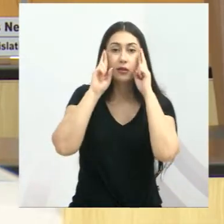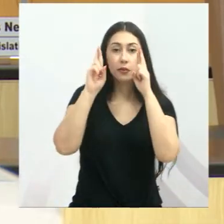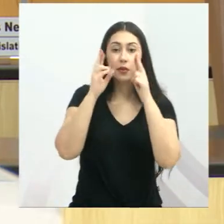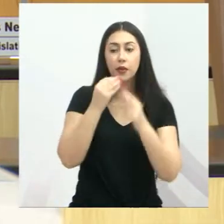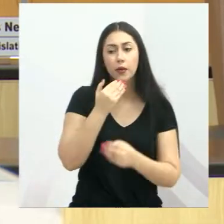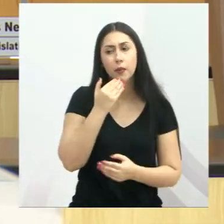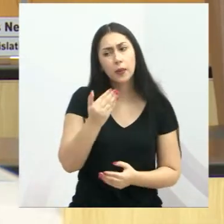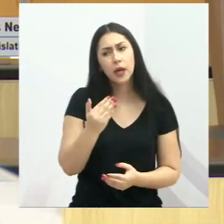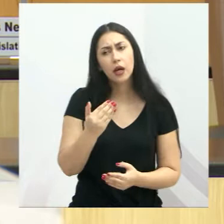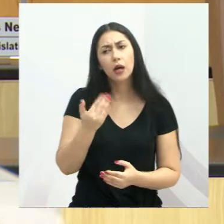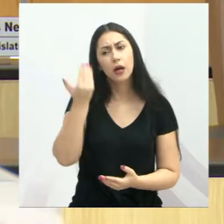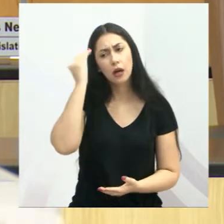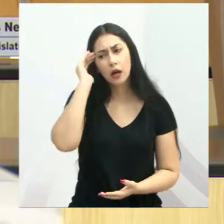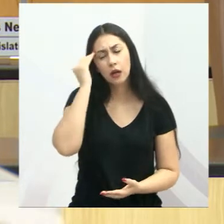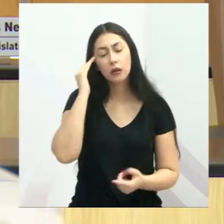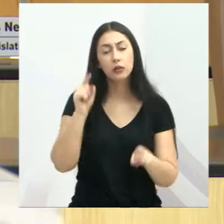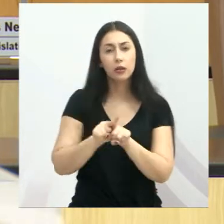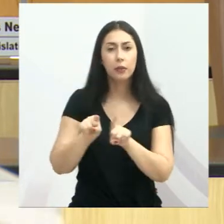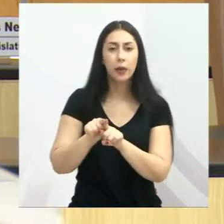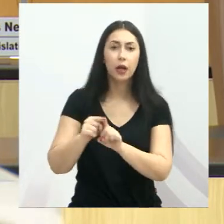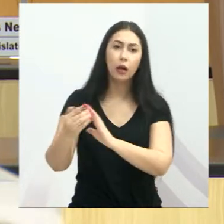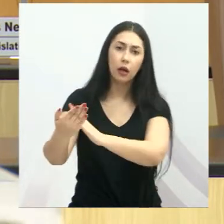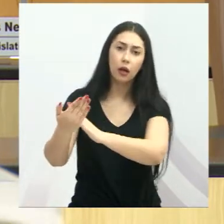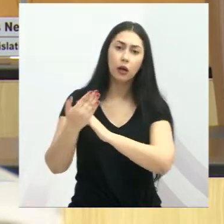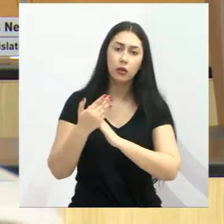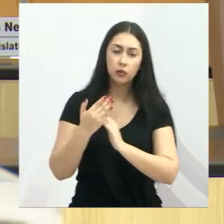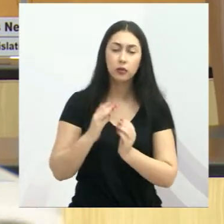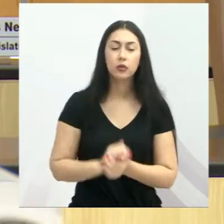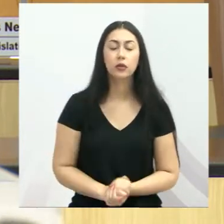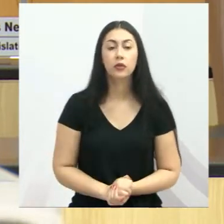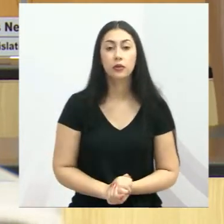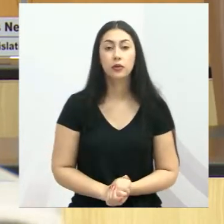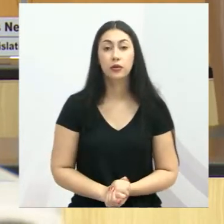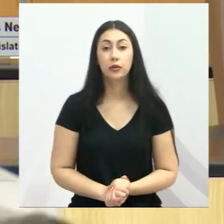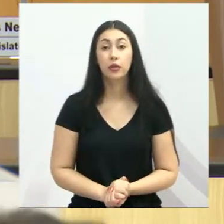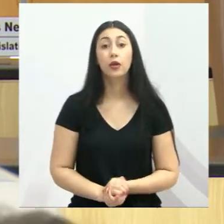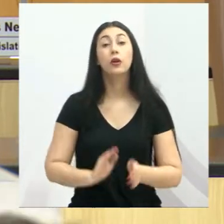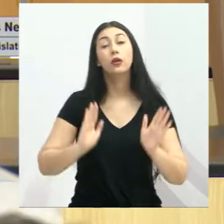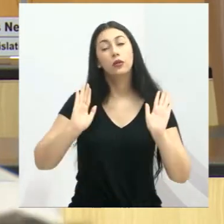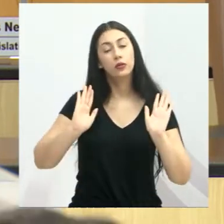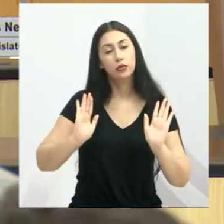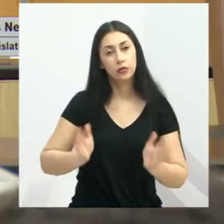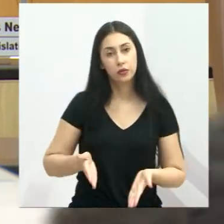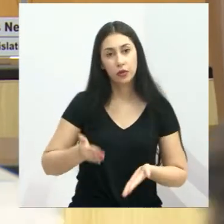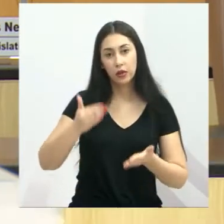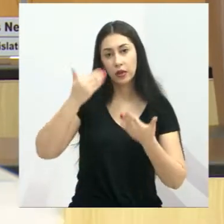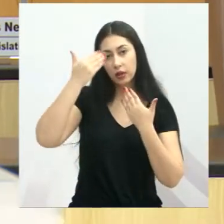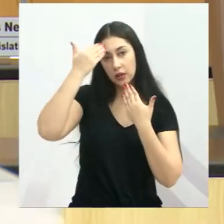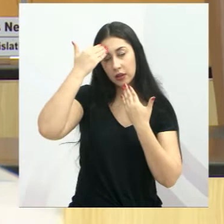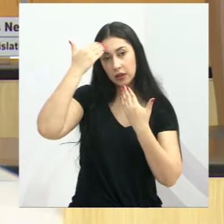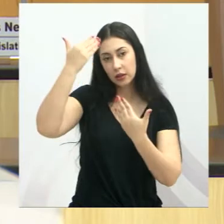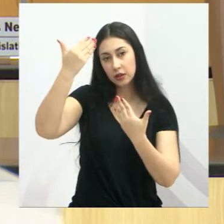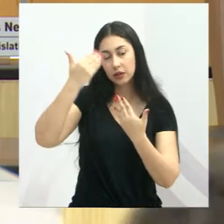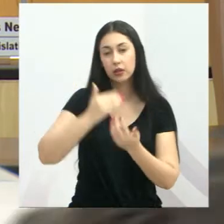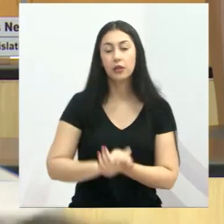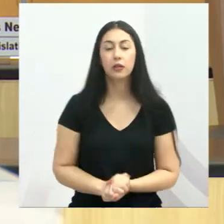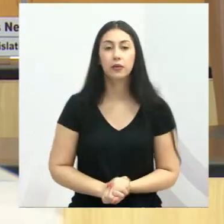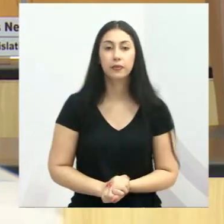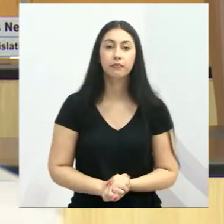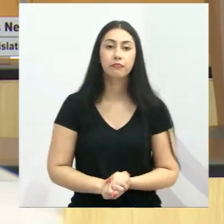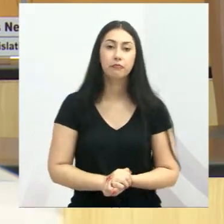à compreensão e aos préstimos dessa concessionária e, antecipando agradecimento pela atenção